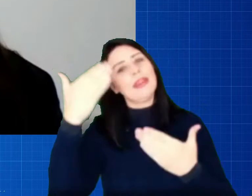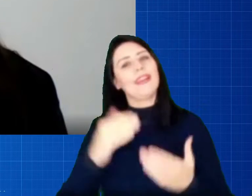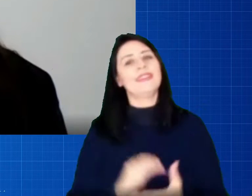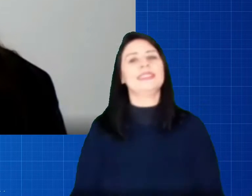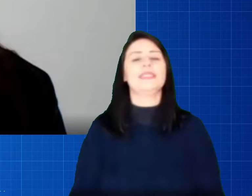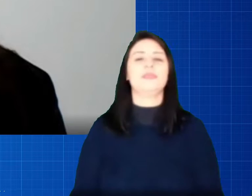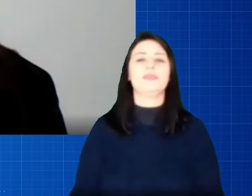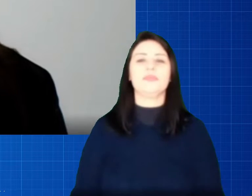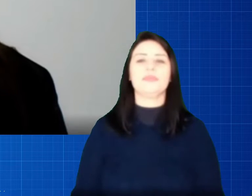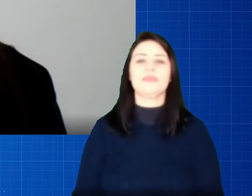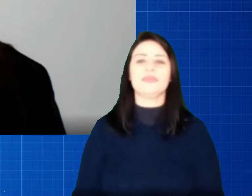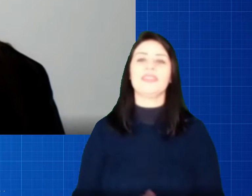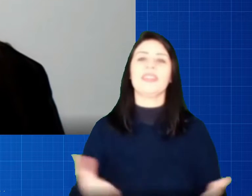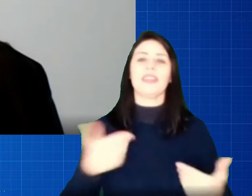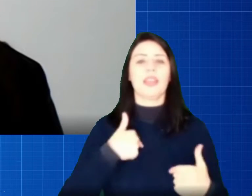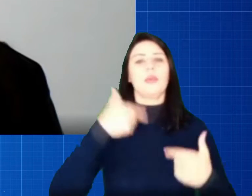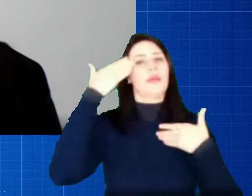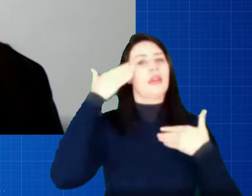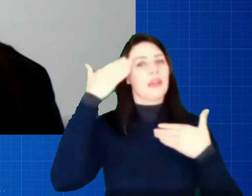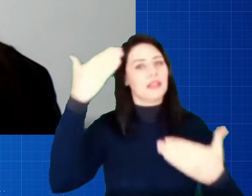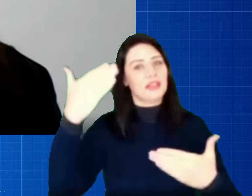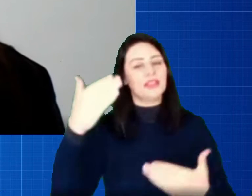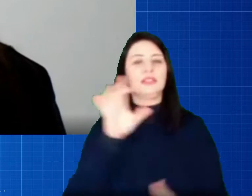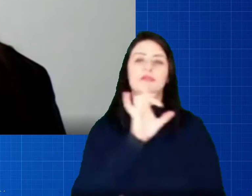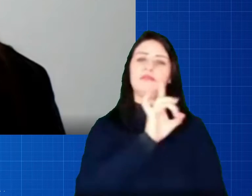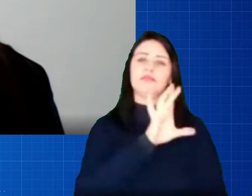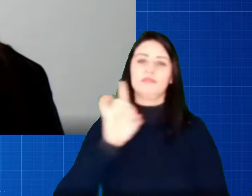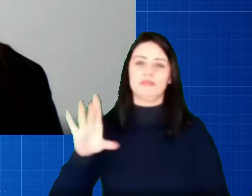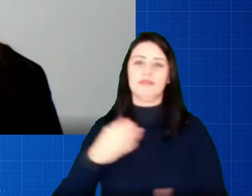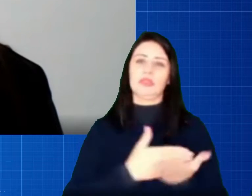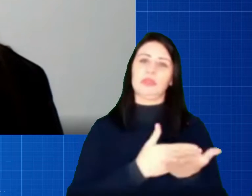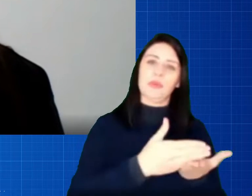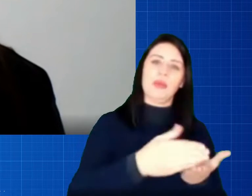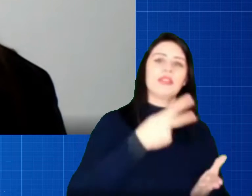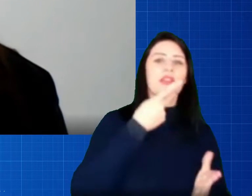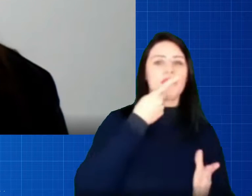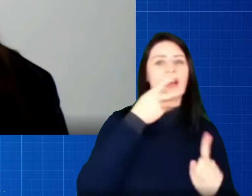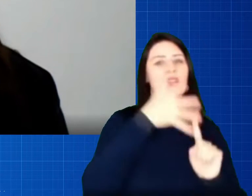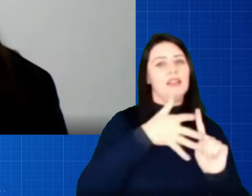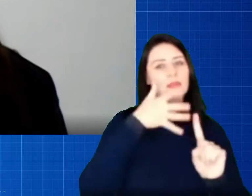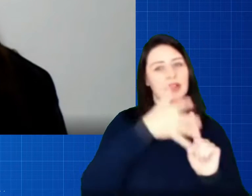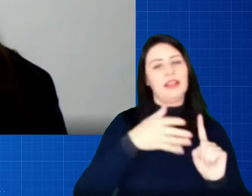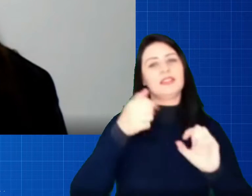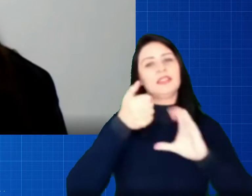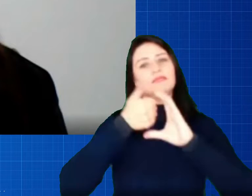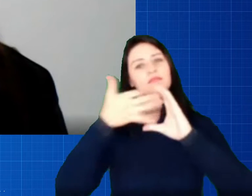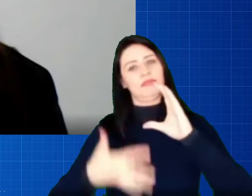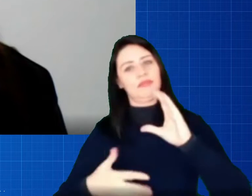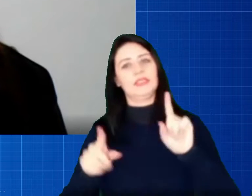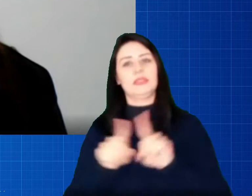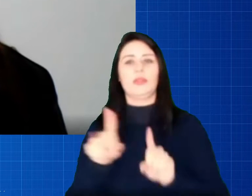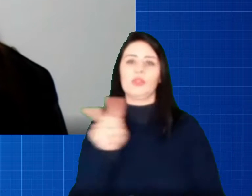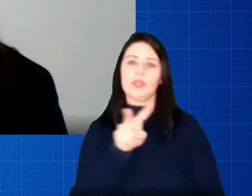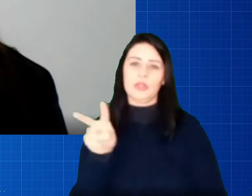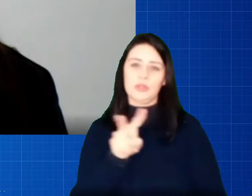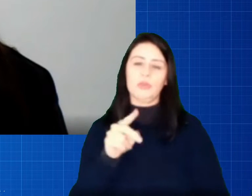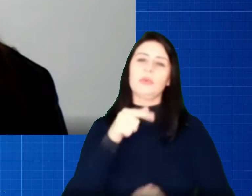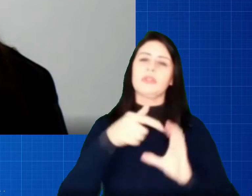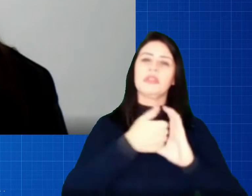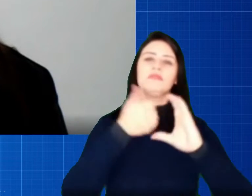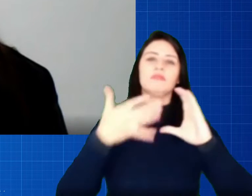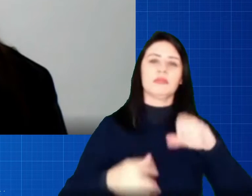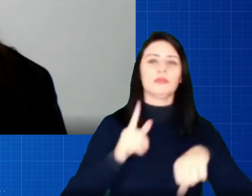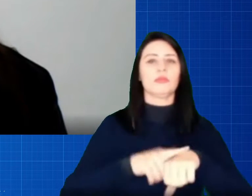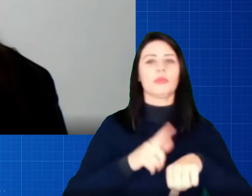Obrigada, Cleonice. Agradeço, então, pela audiodescrição e saudação inicial, né, de vocês duas. Essa audiodescrição é um